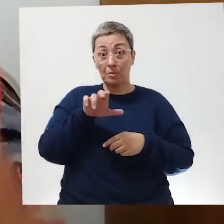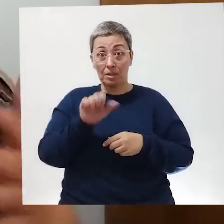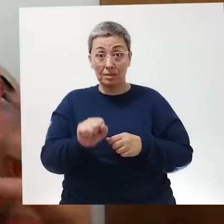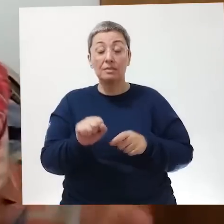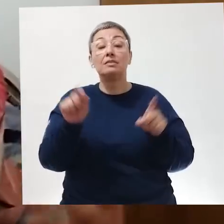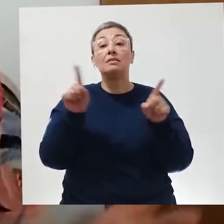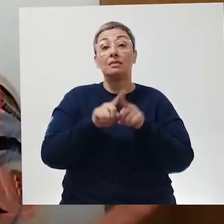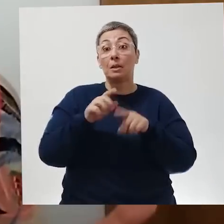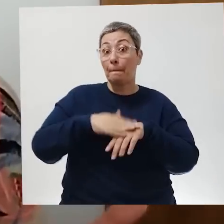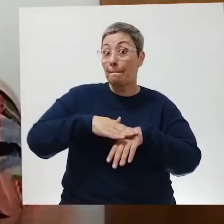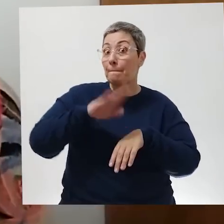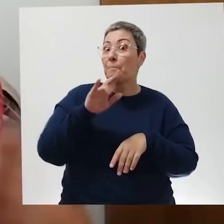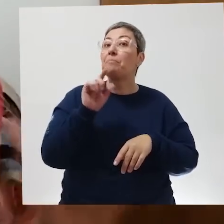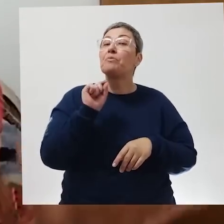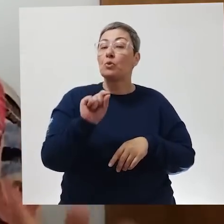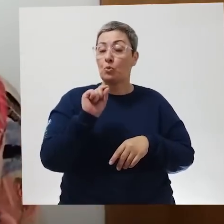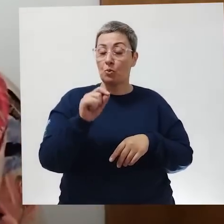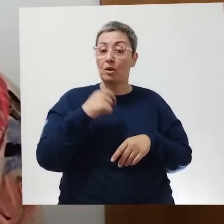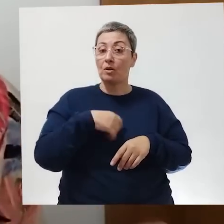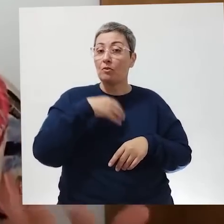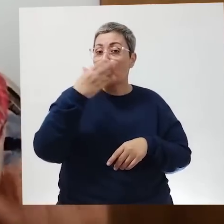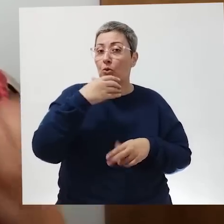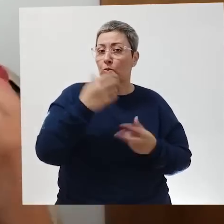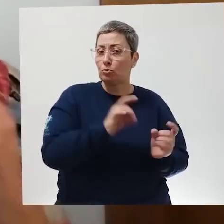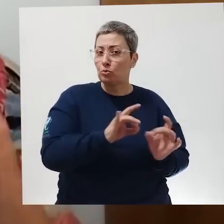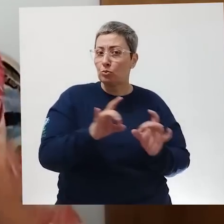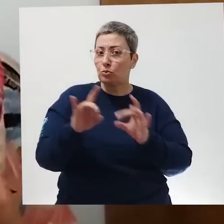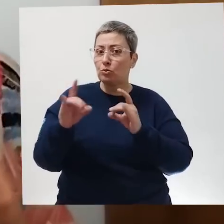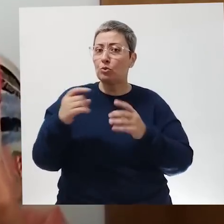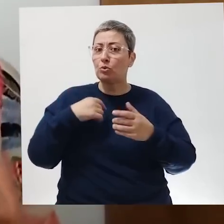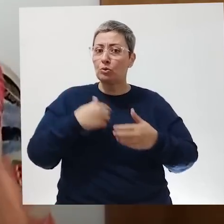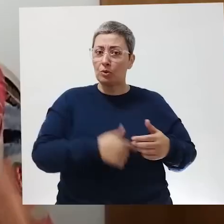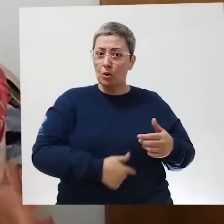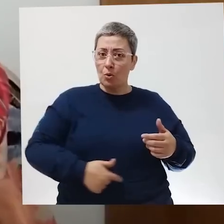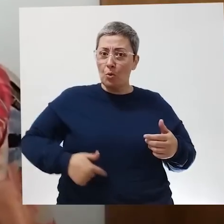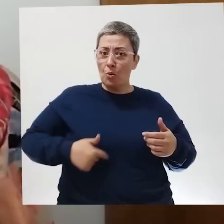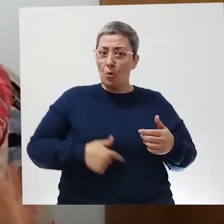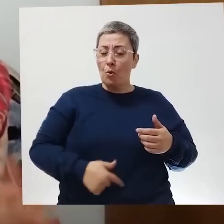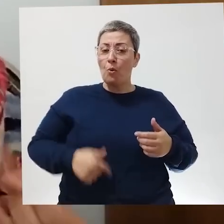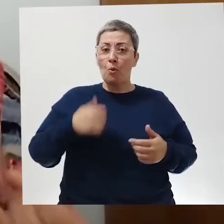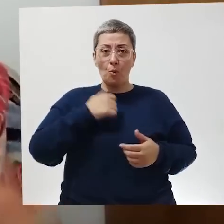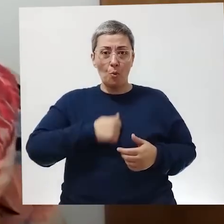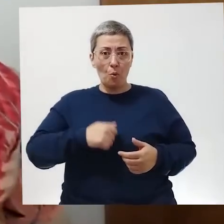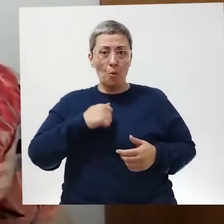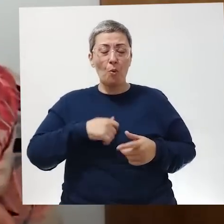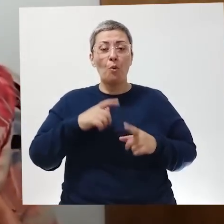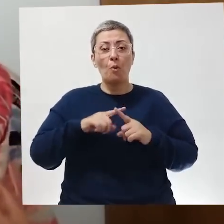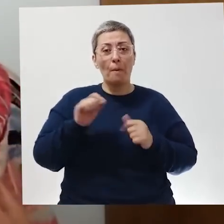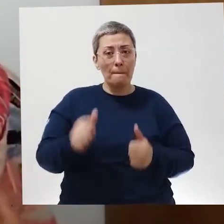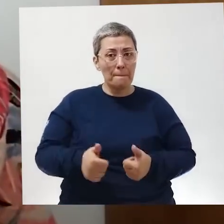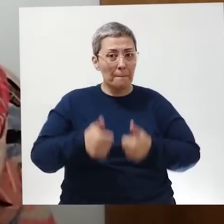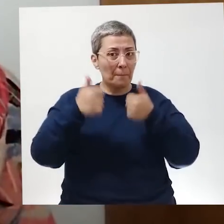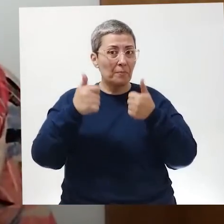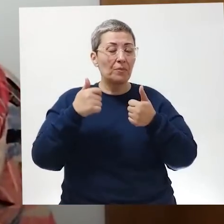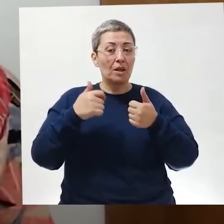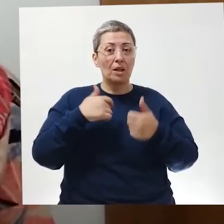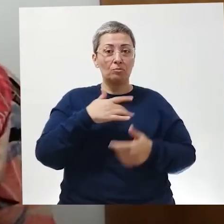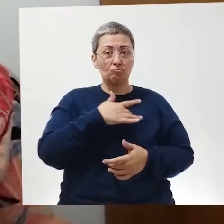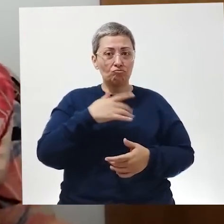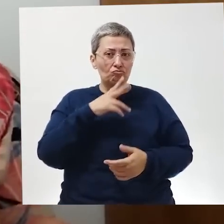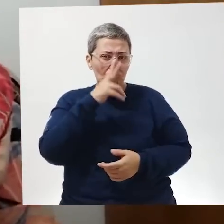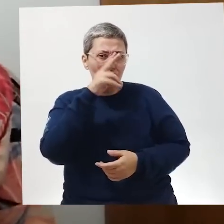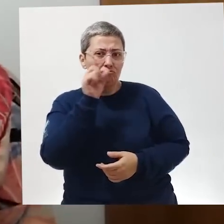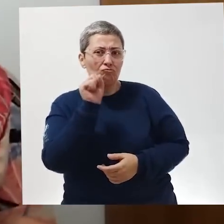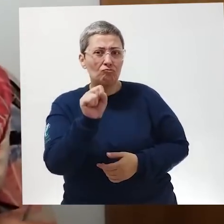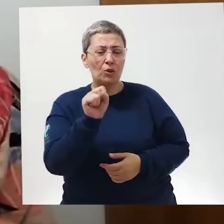mais, quando você consome fruta todos os dias, o seu intestino funciona melhor, Você fortalece o seu sistema imunológico,